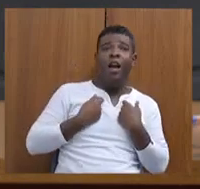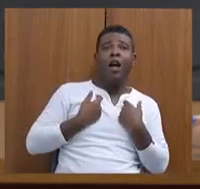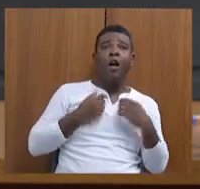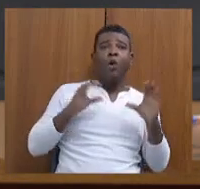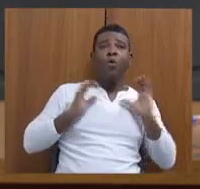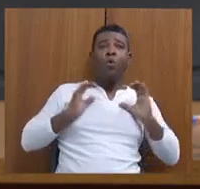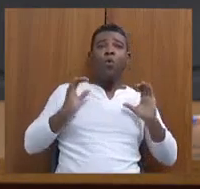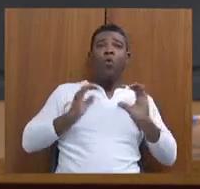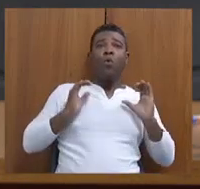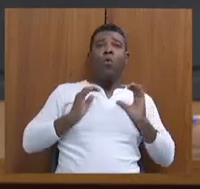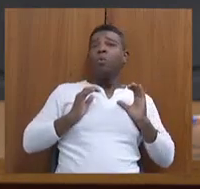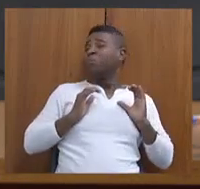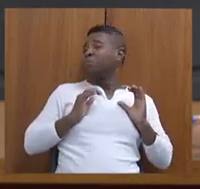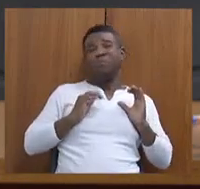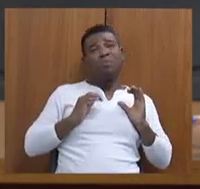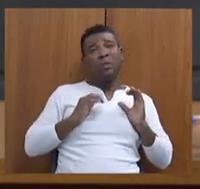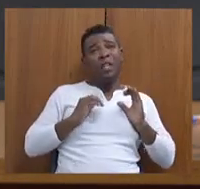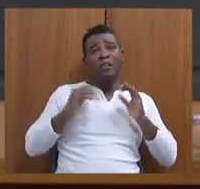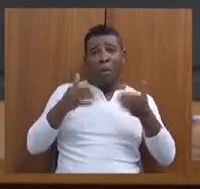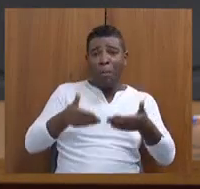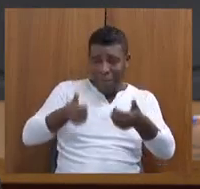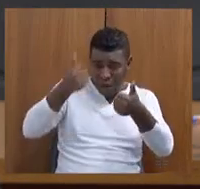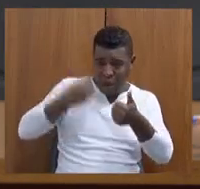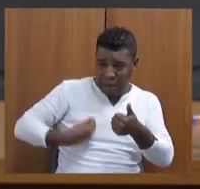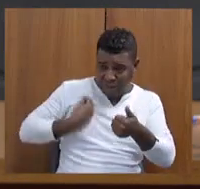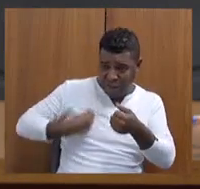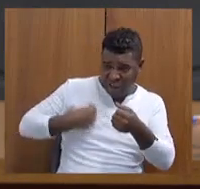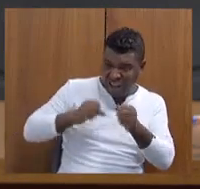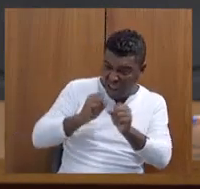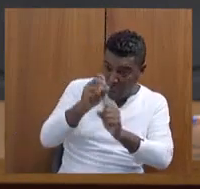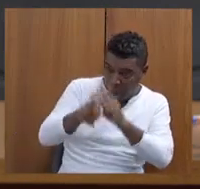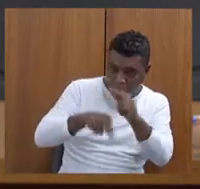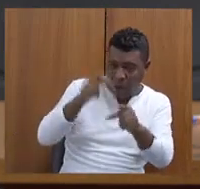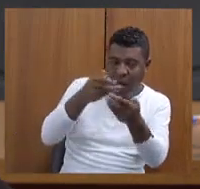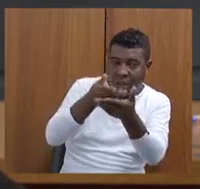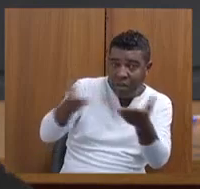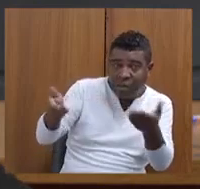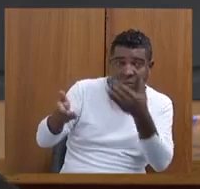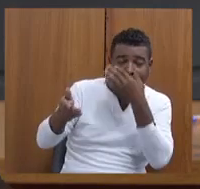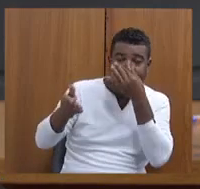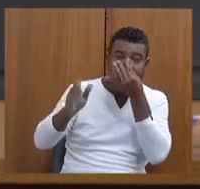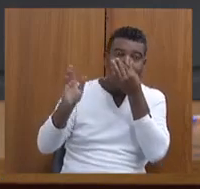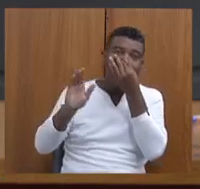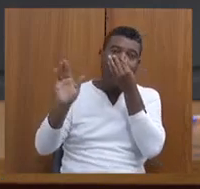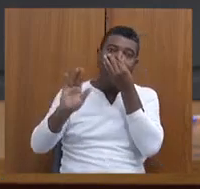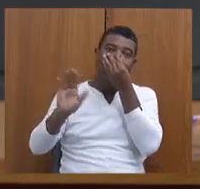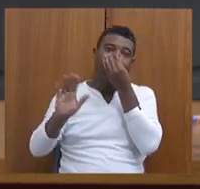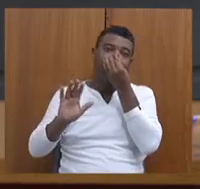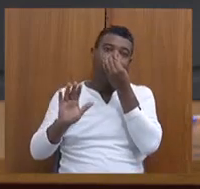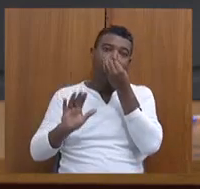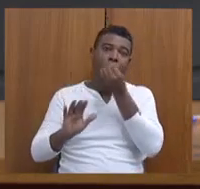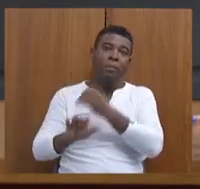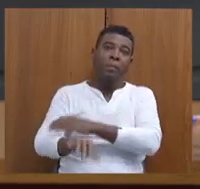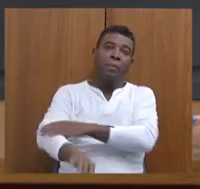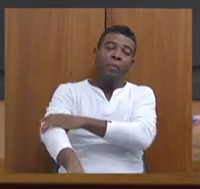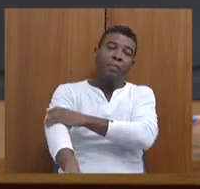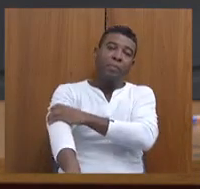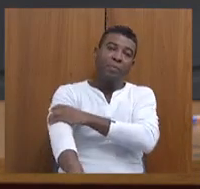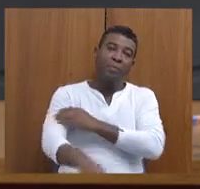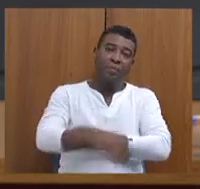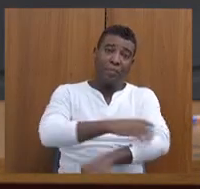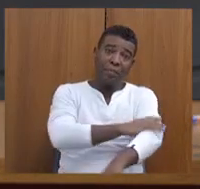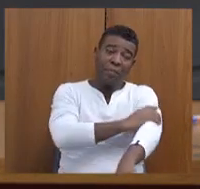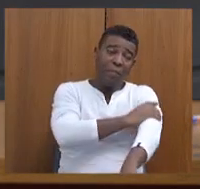condição melhor de vida para aquela população e eu fico pensando que ainda que nós tenhamos aqui um governo